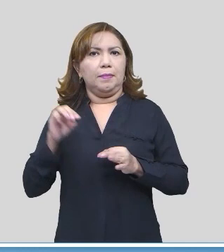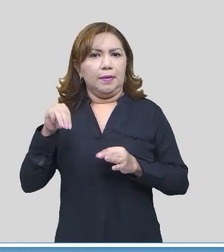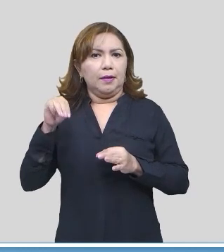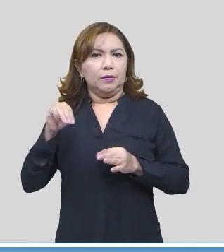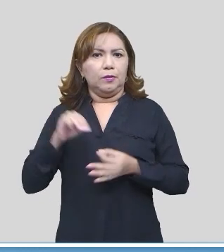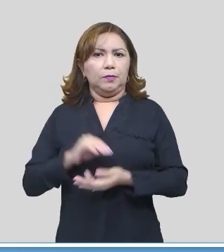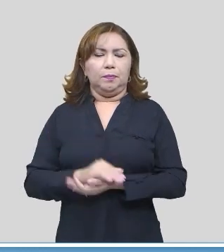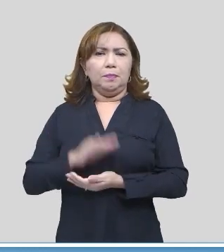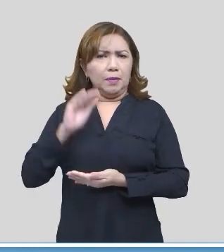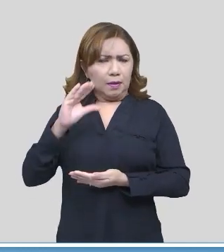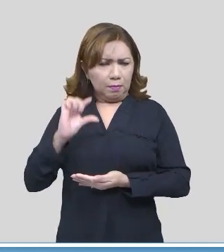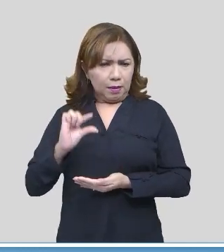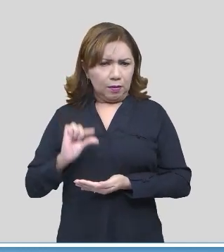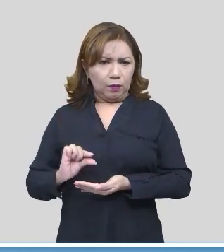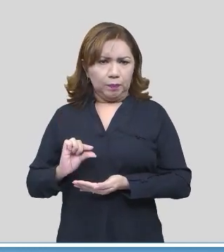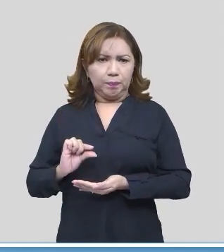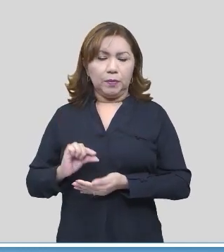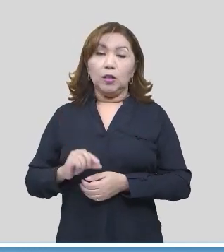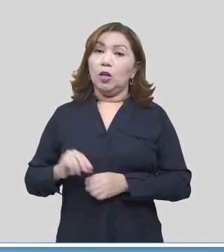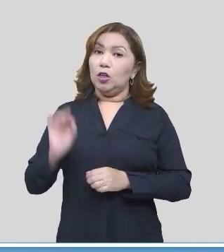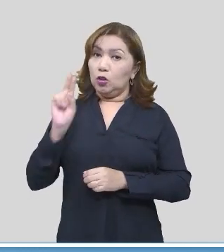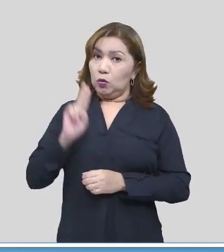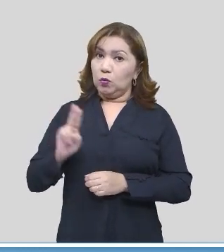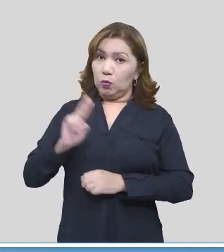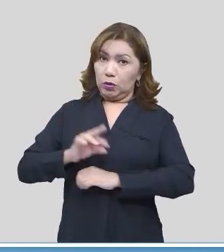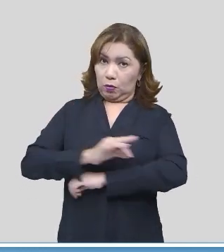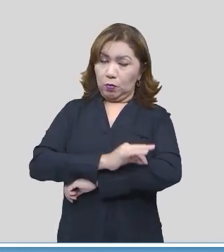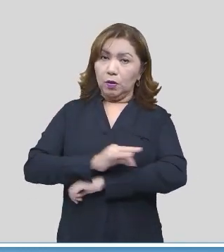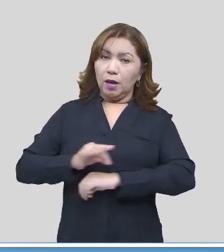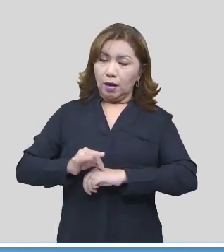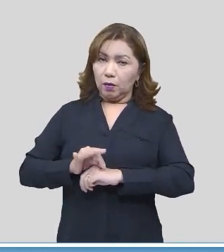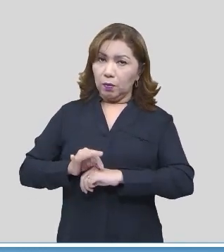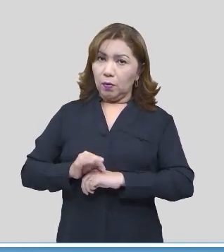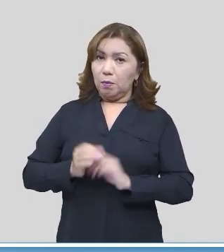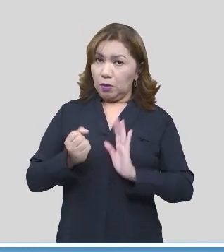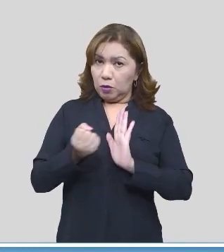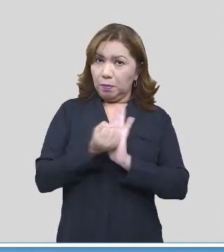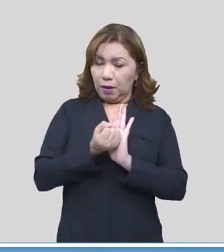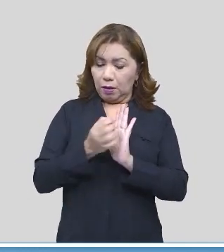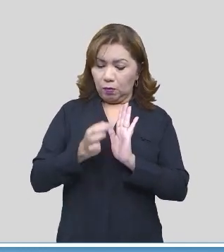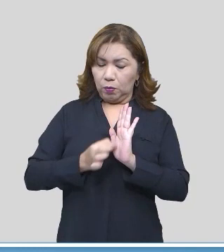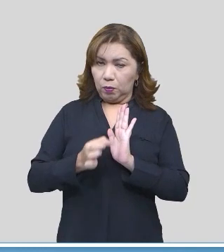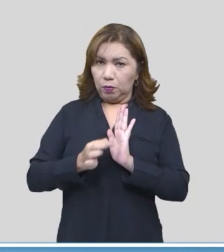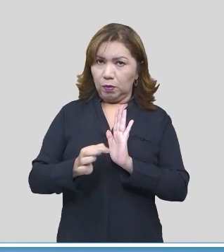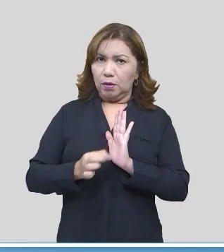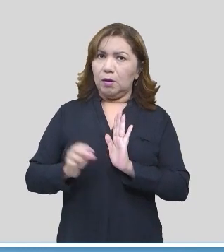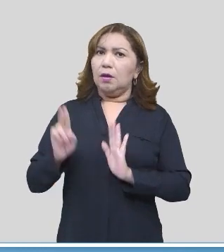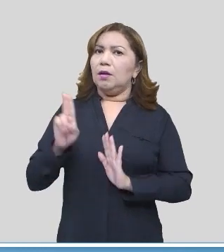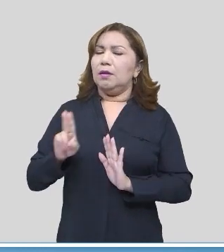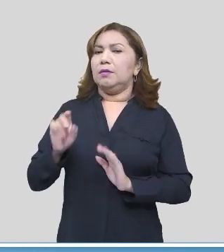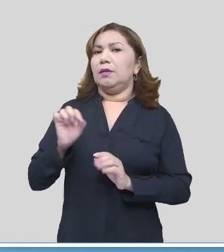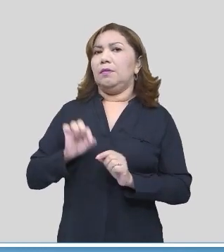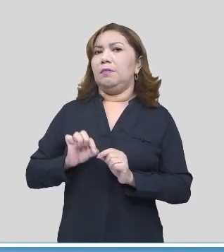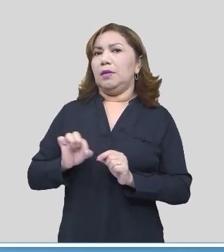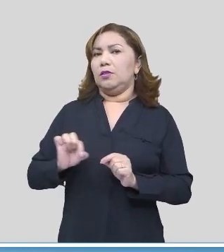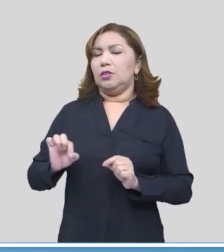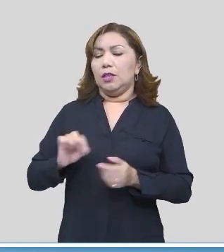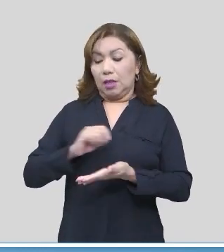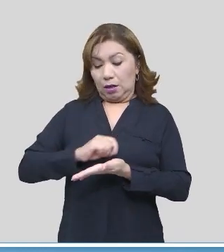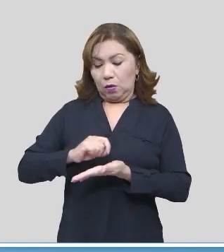usamos a régua para registrar estas medidas.